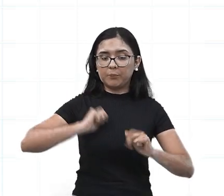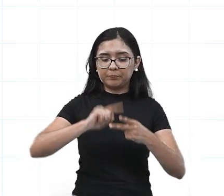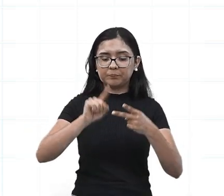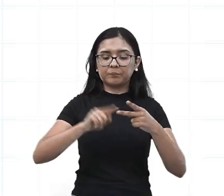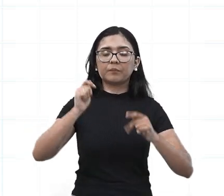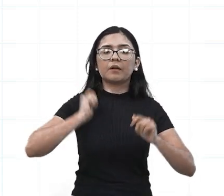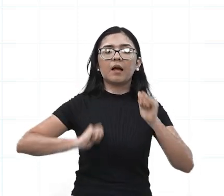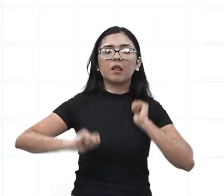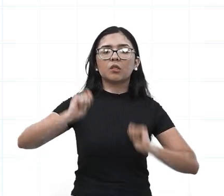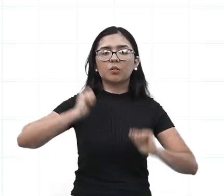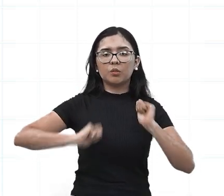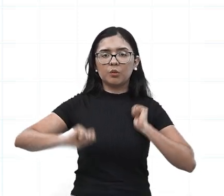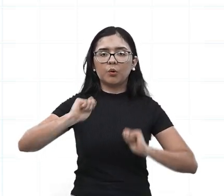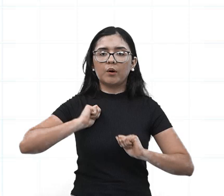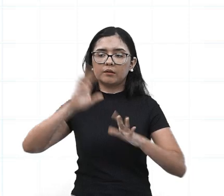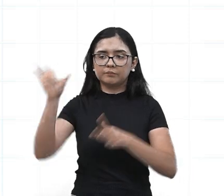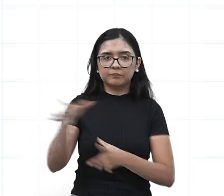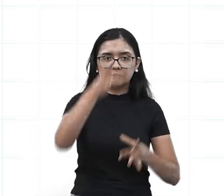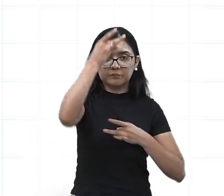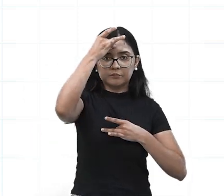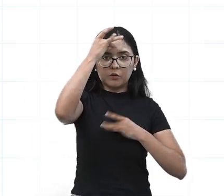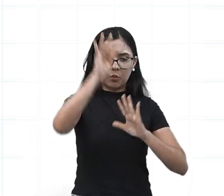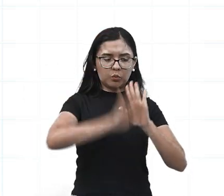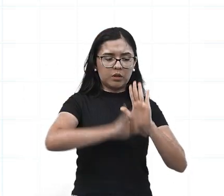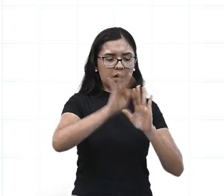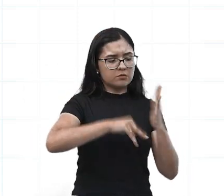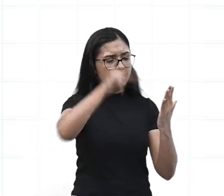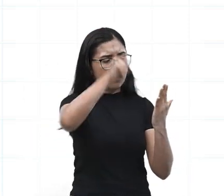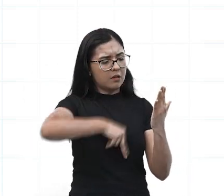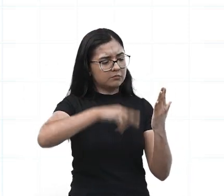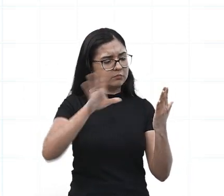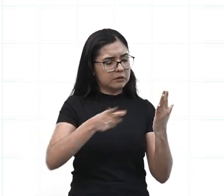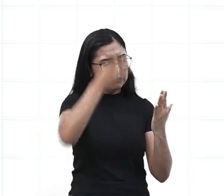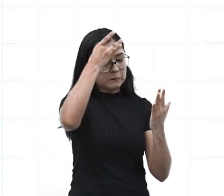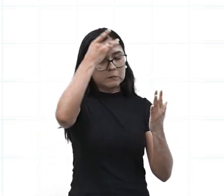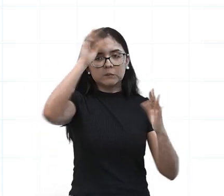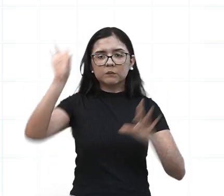que materializa o texto através da ação,